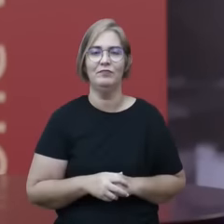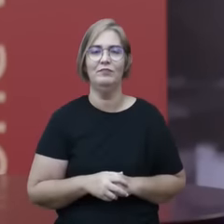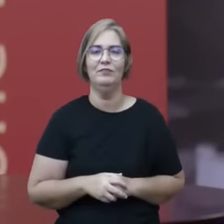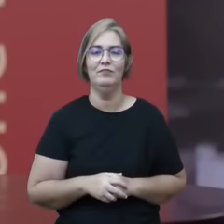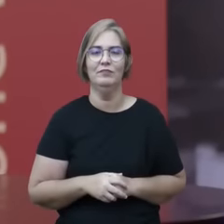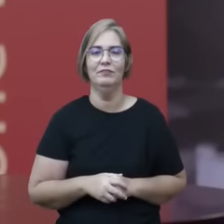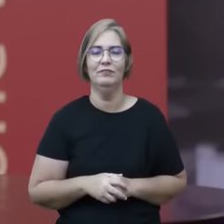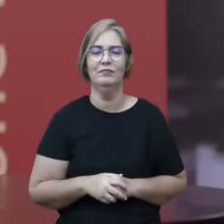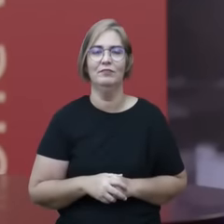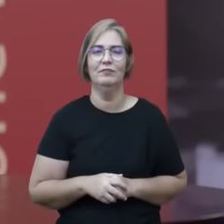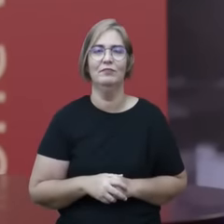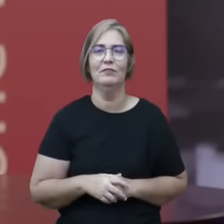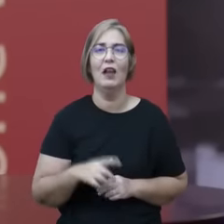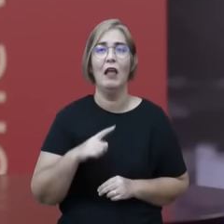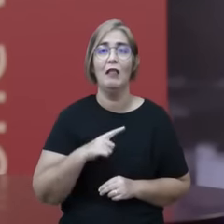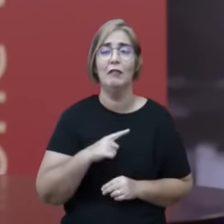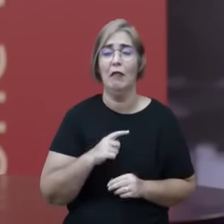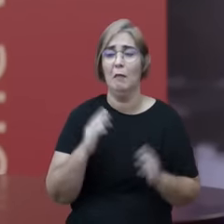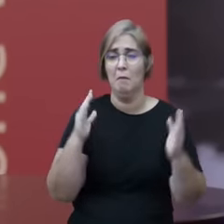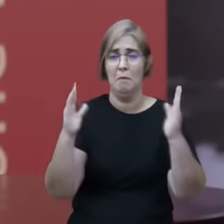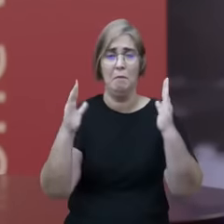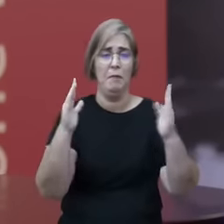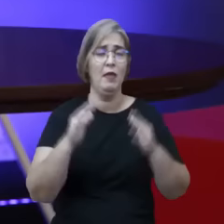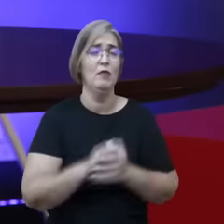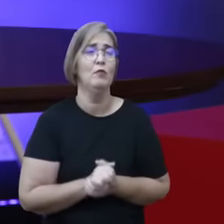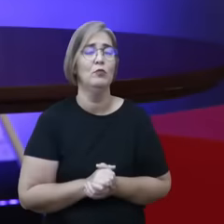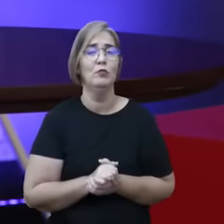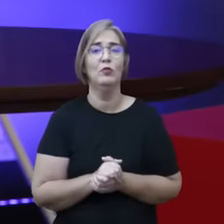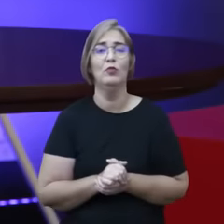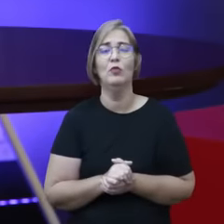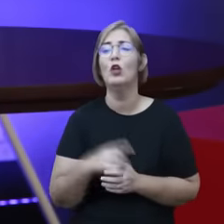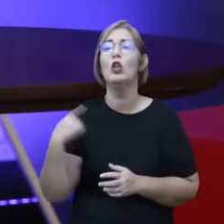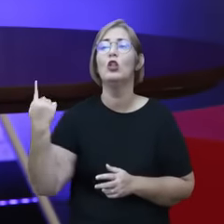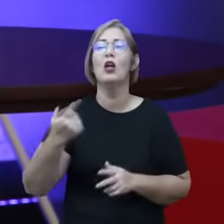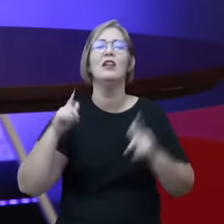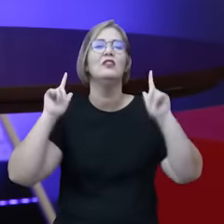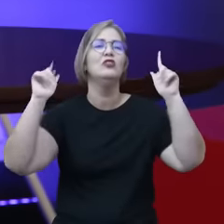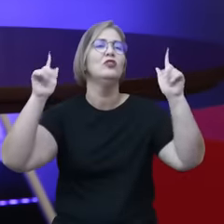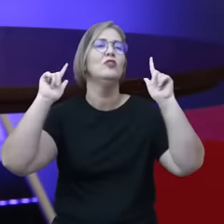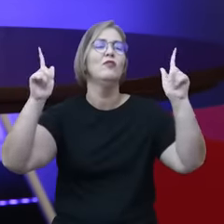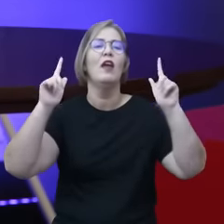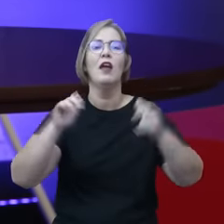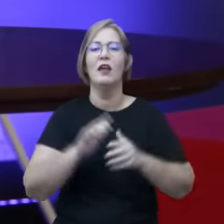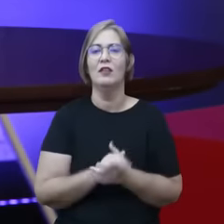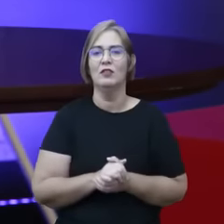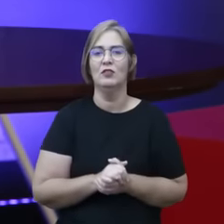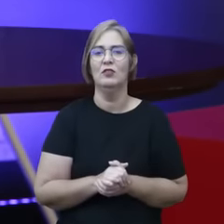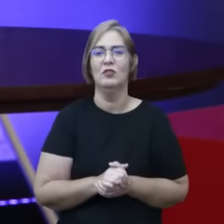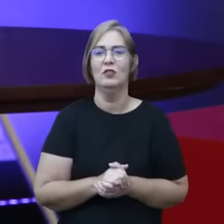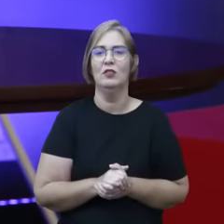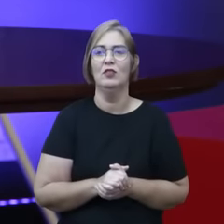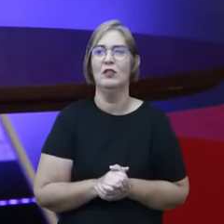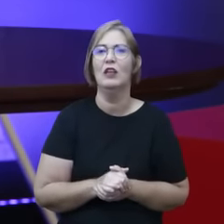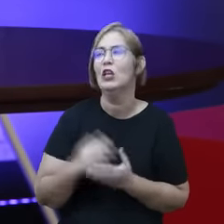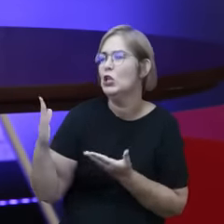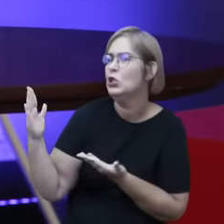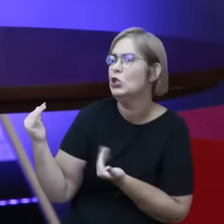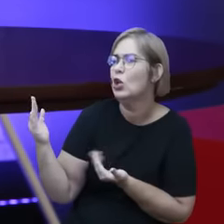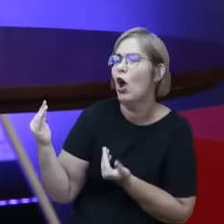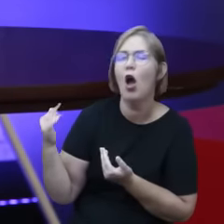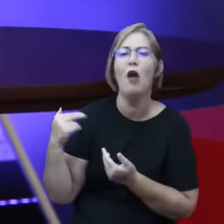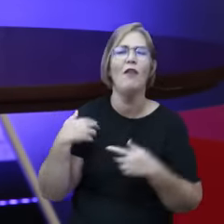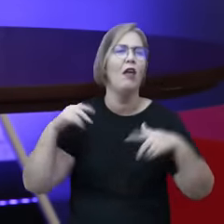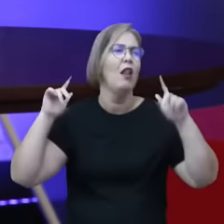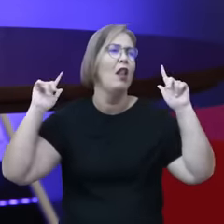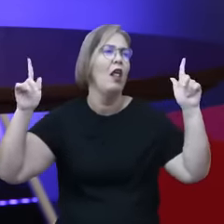né? Que que os seres humanos fazem diante do tédio, diante da angústia, diante da sua finitude, já que o ser humano não